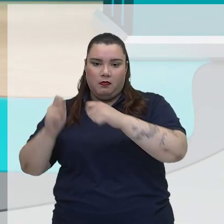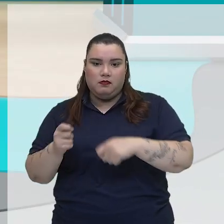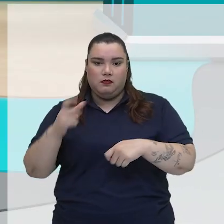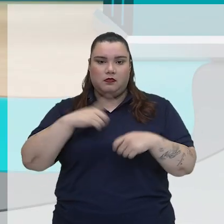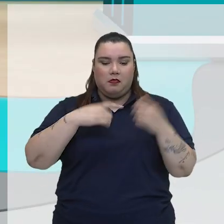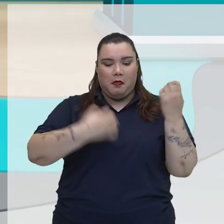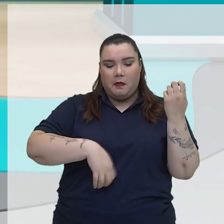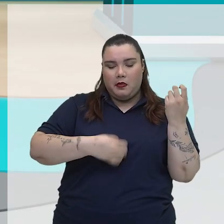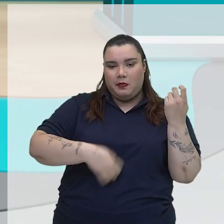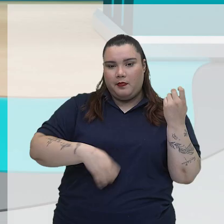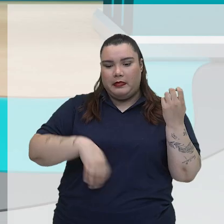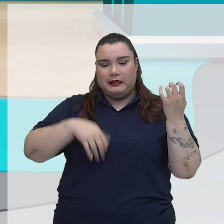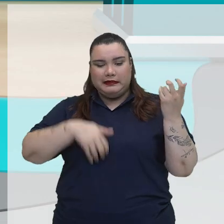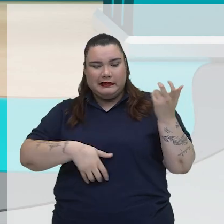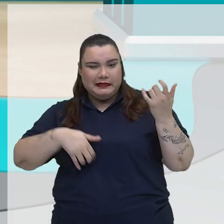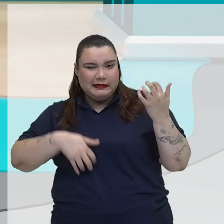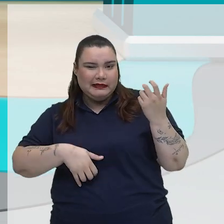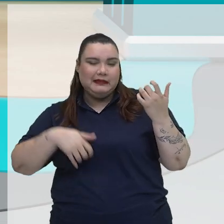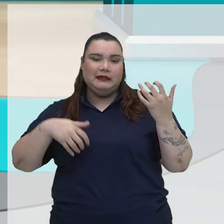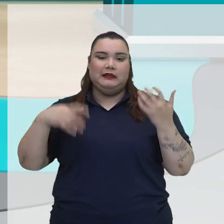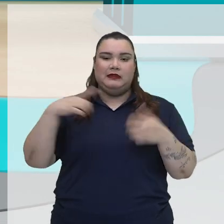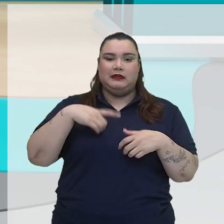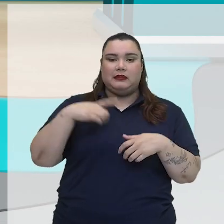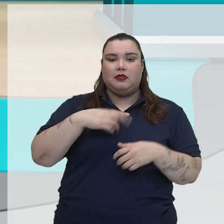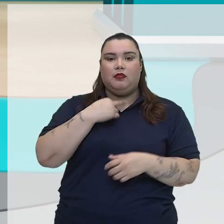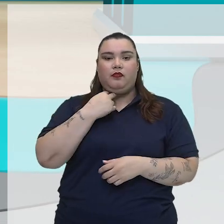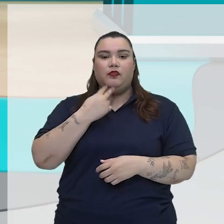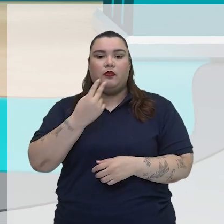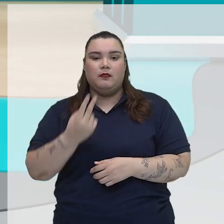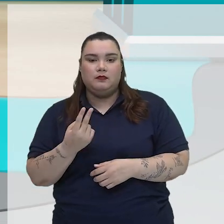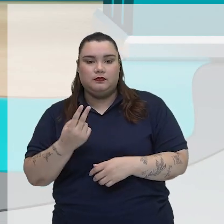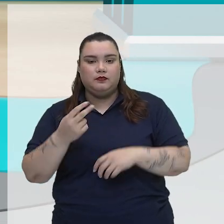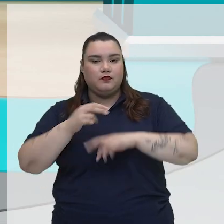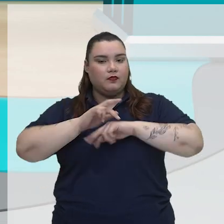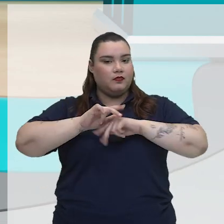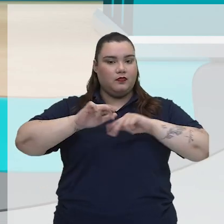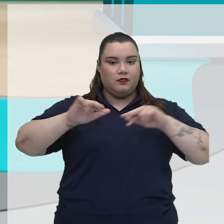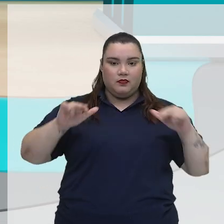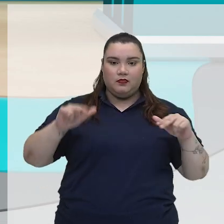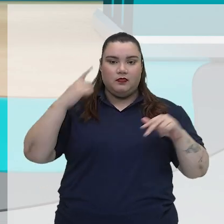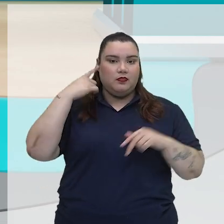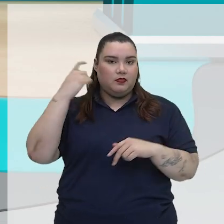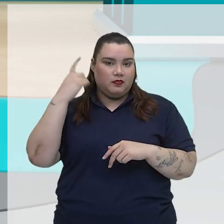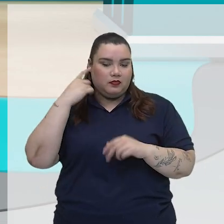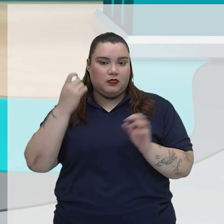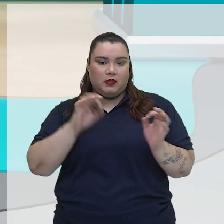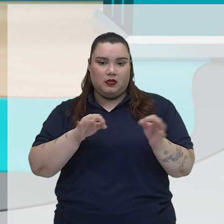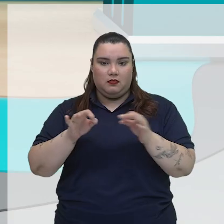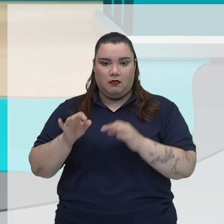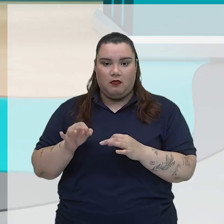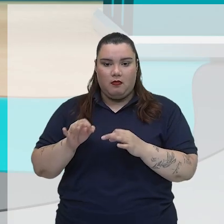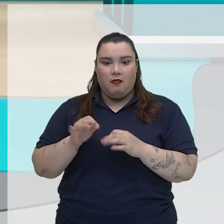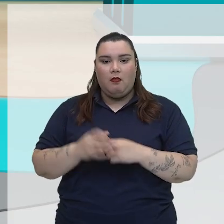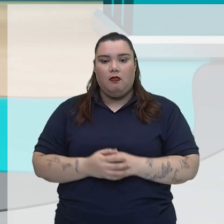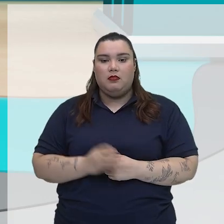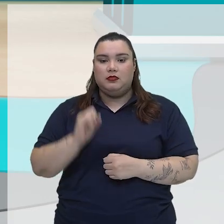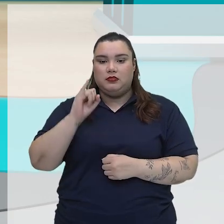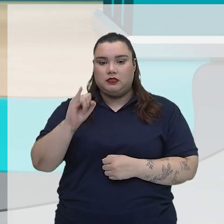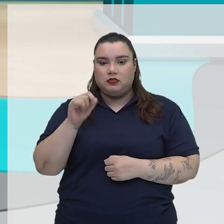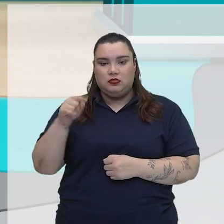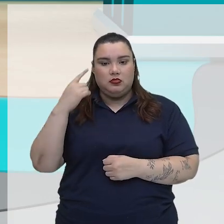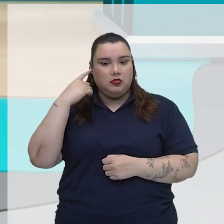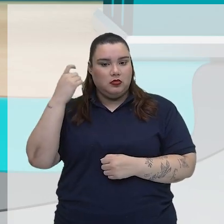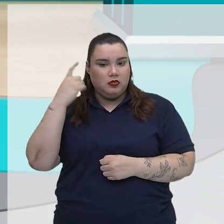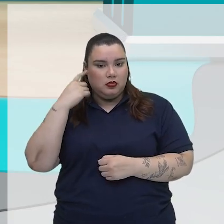o baixo, tem o violão, tem a guitarra, tem a voz. São vários sons, certo? Se esses sons